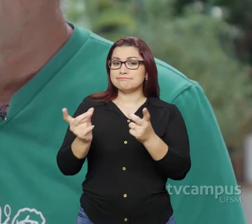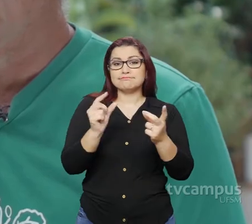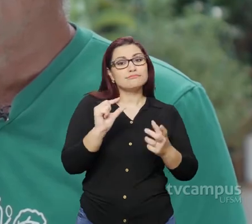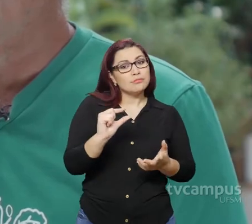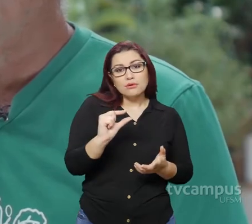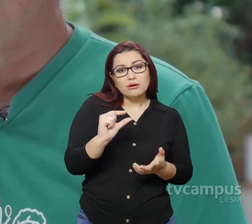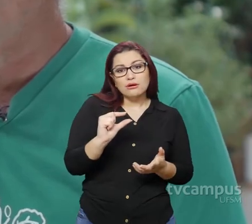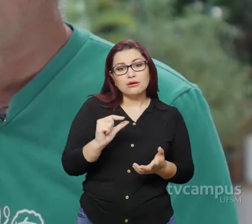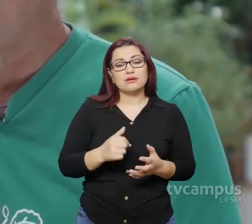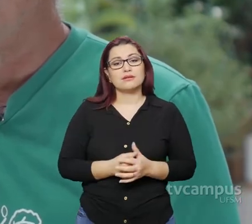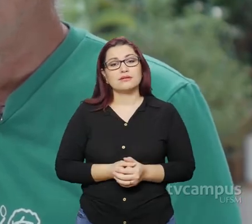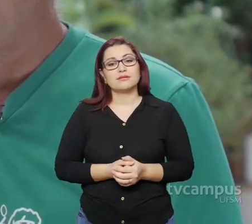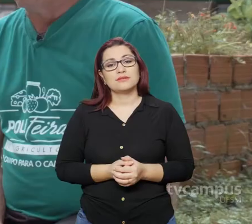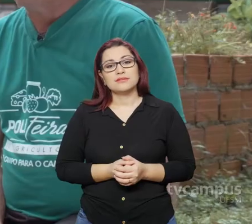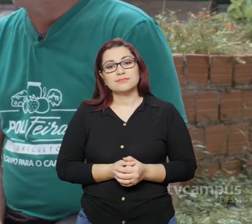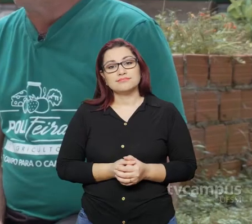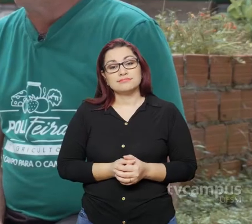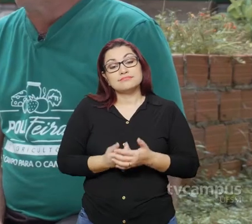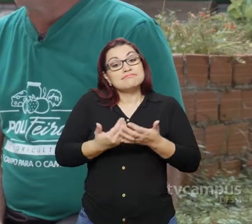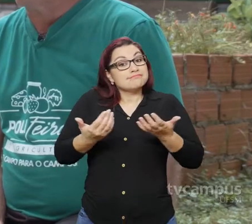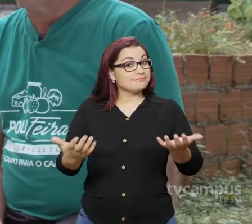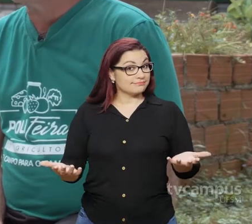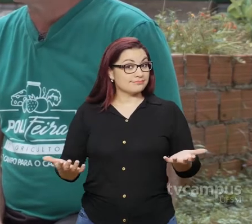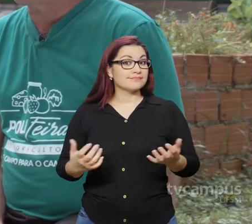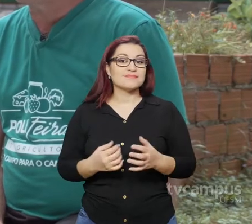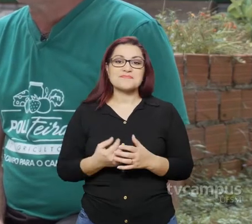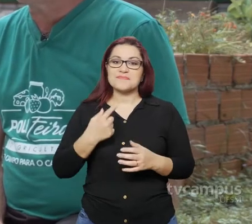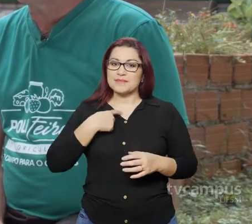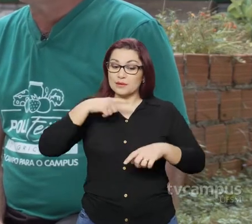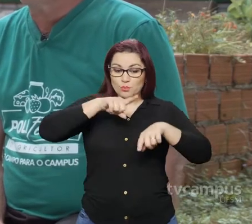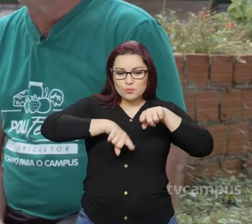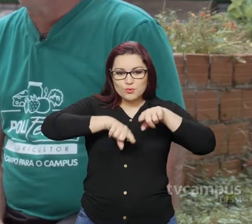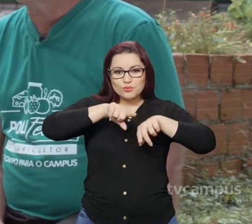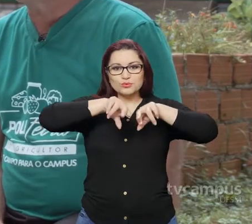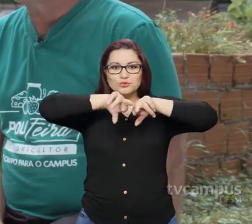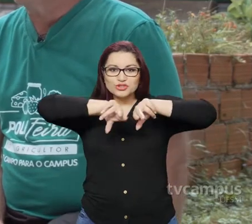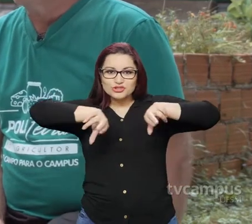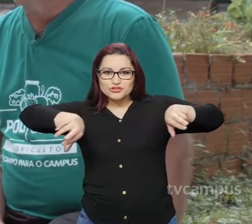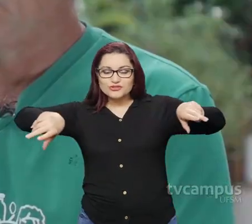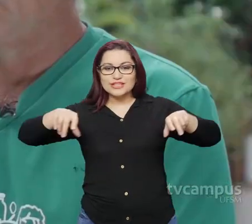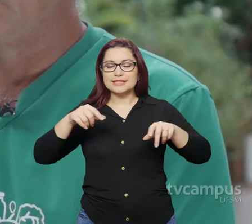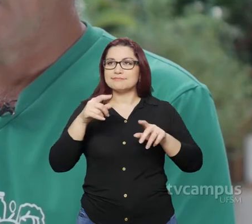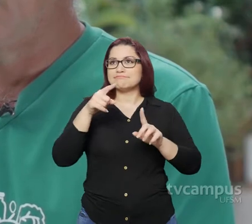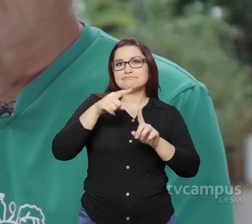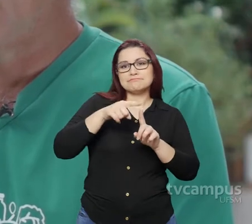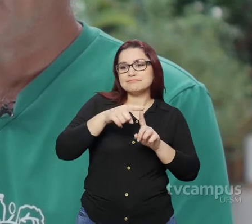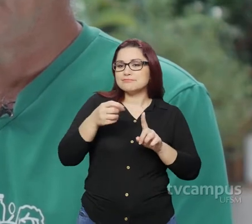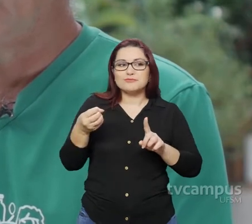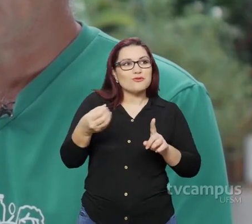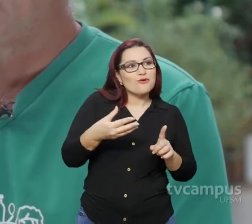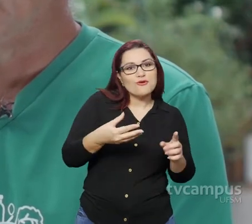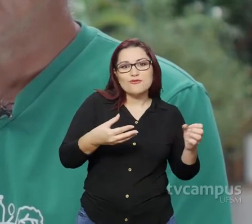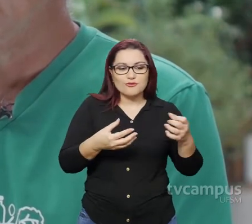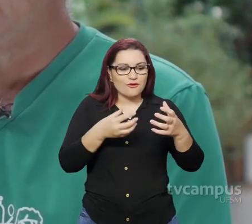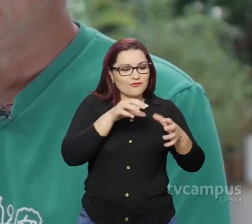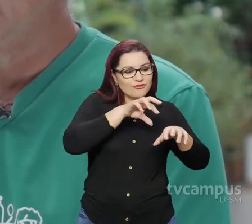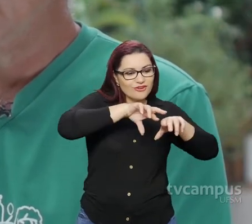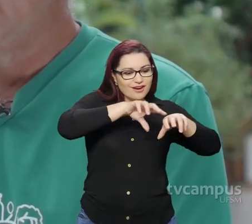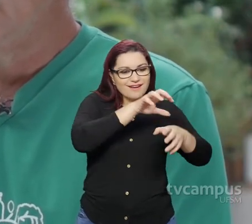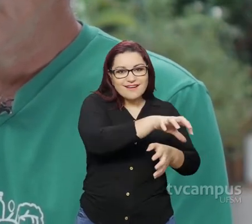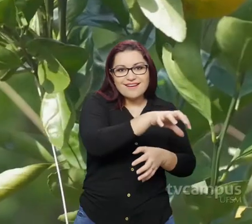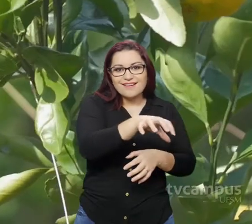vou vender muito pouco. Além da diversidade, eu sempre procuro novidade. Introduzi a couve de